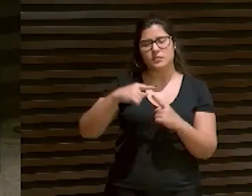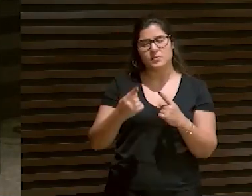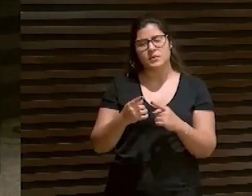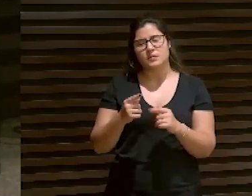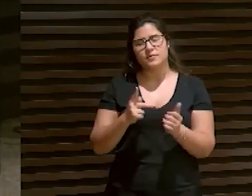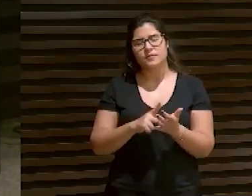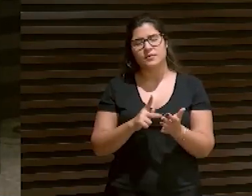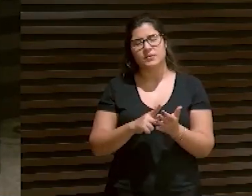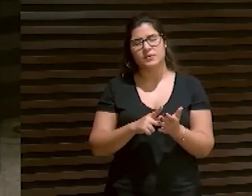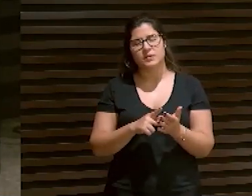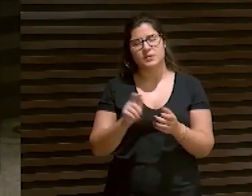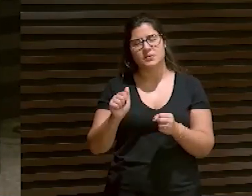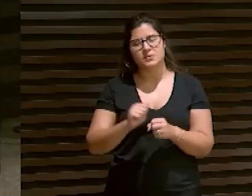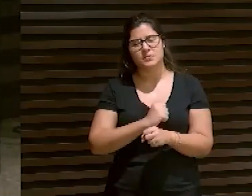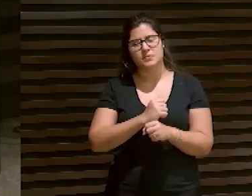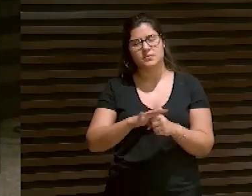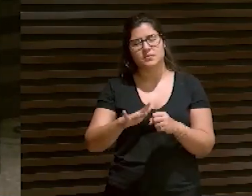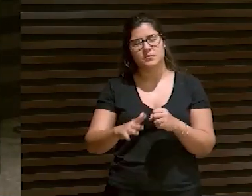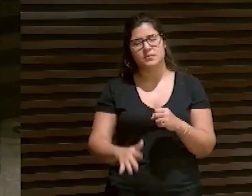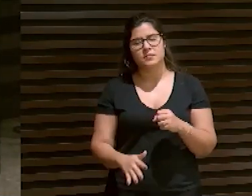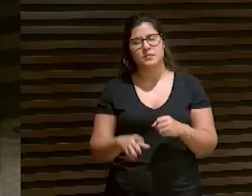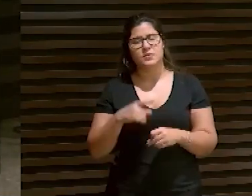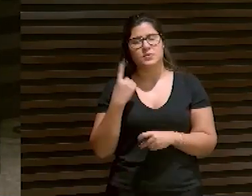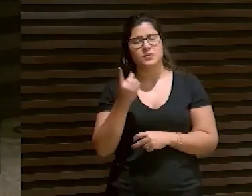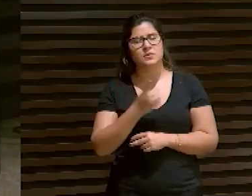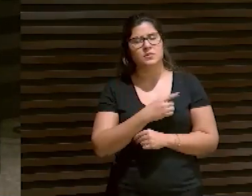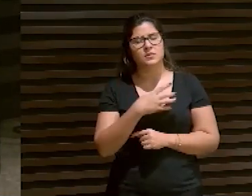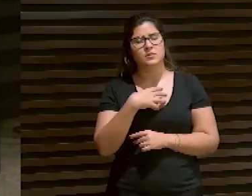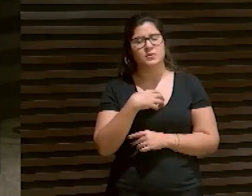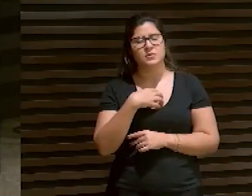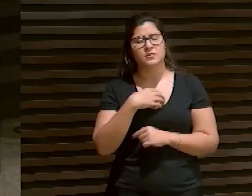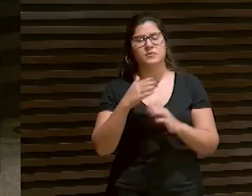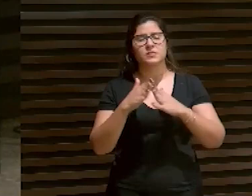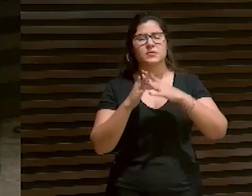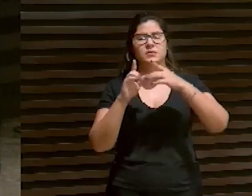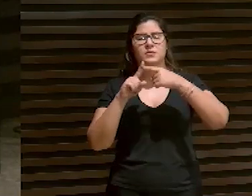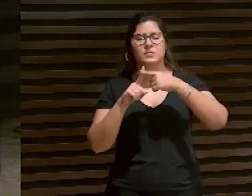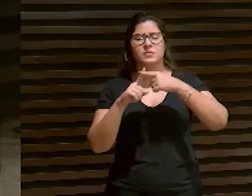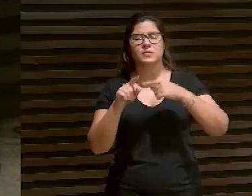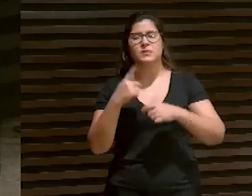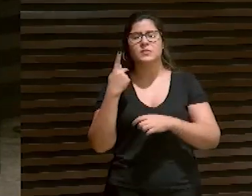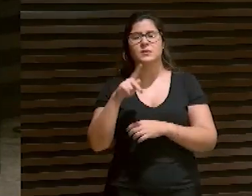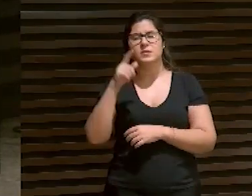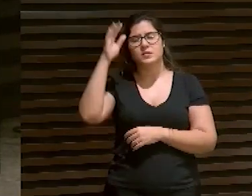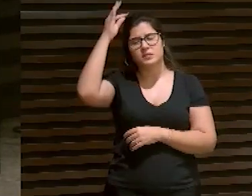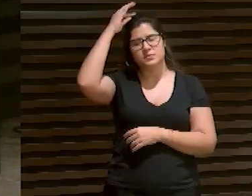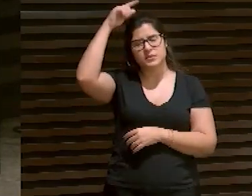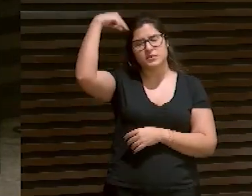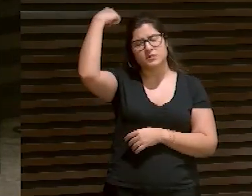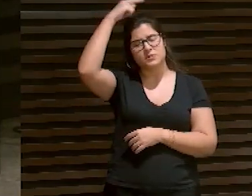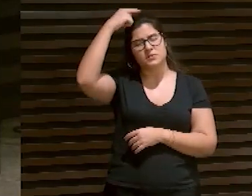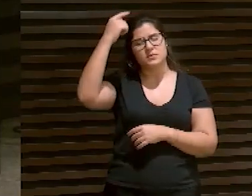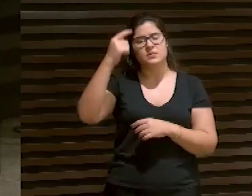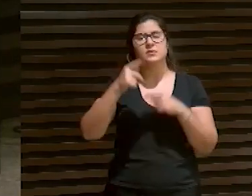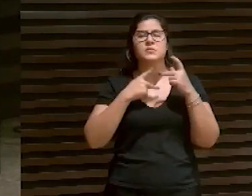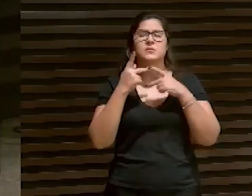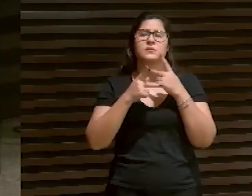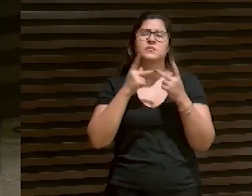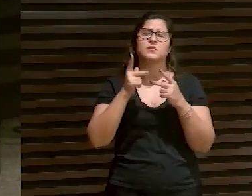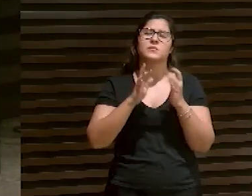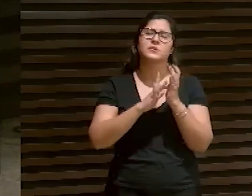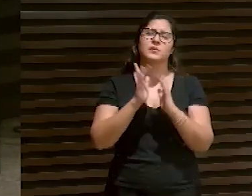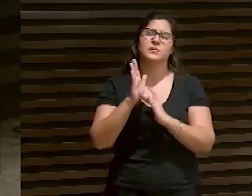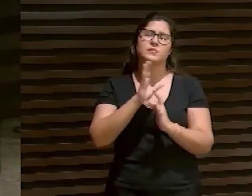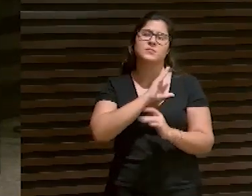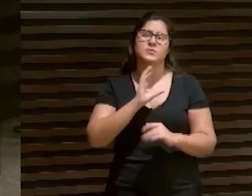verdade abunde o Pai em nosso ser, abunde em nossa comunidade, para que o Teu Espírito Santo fale de Jesus Cristo.